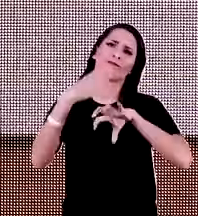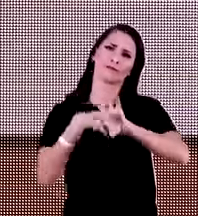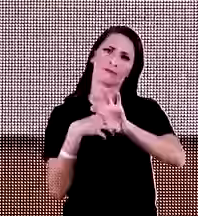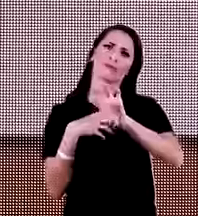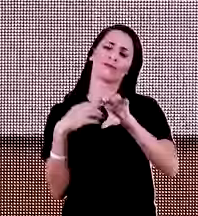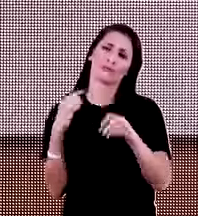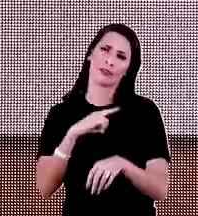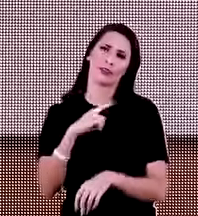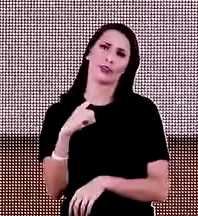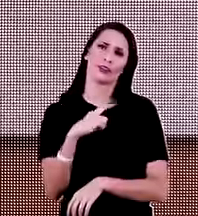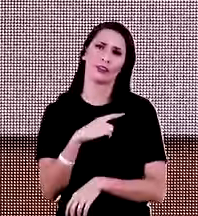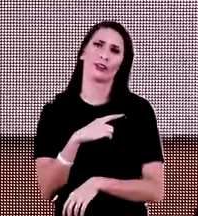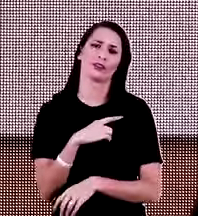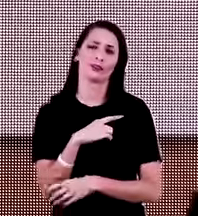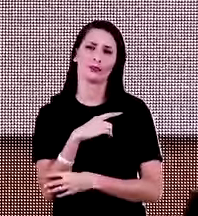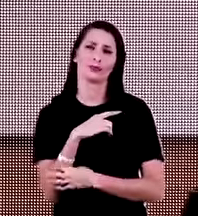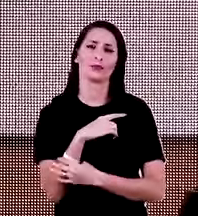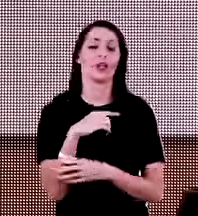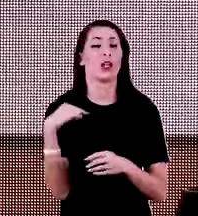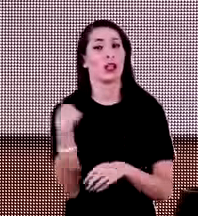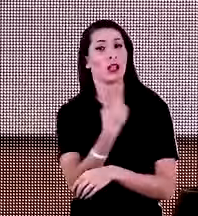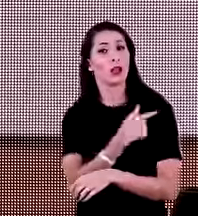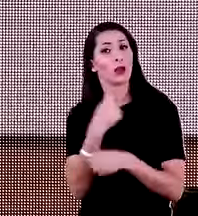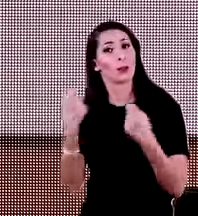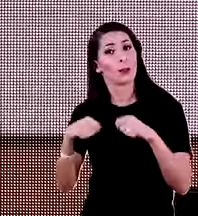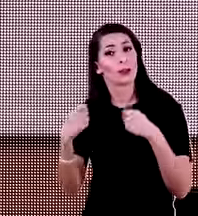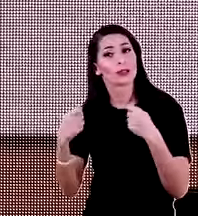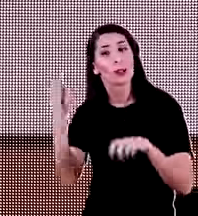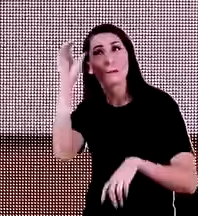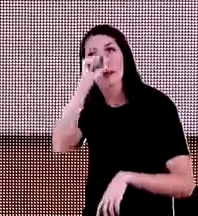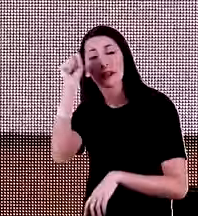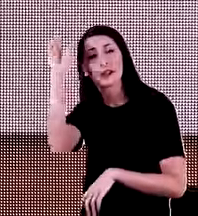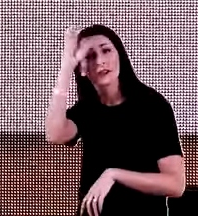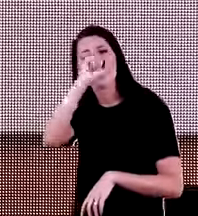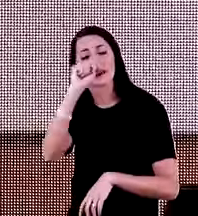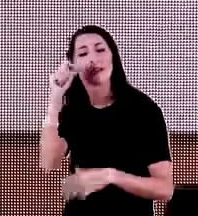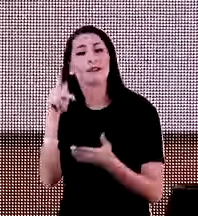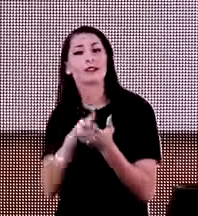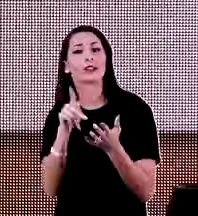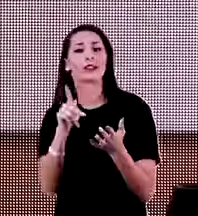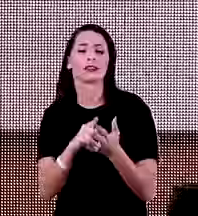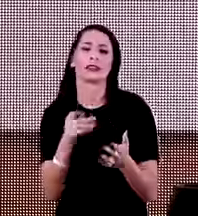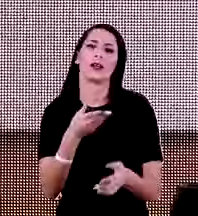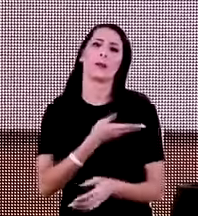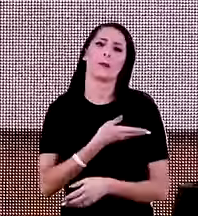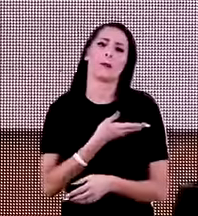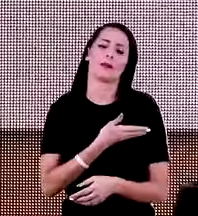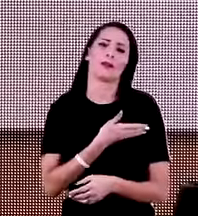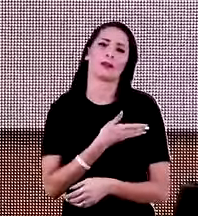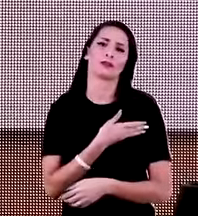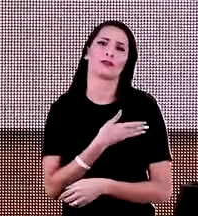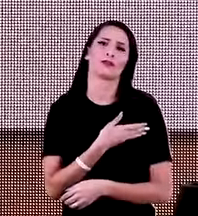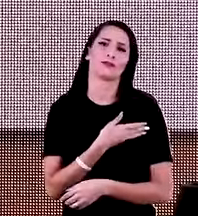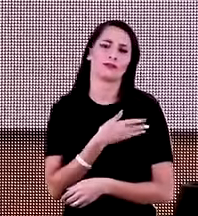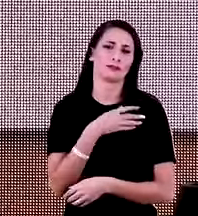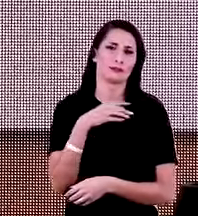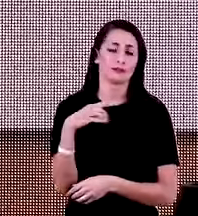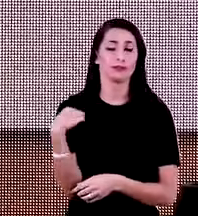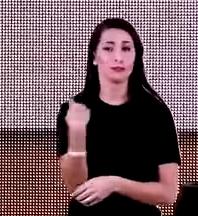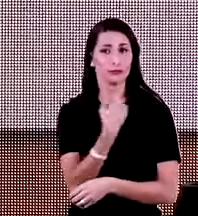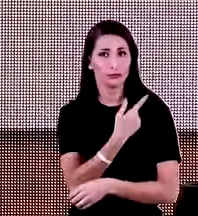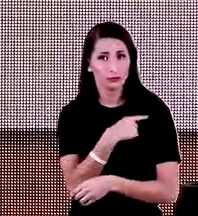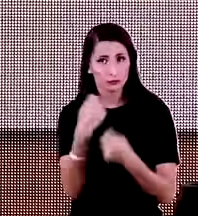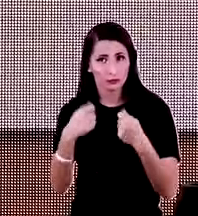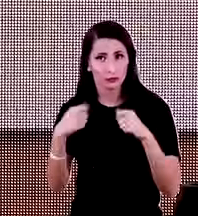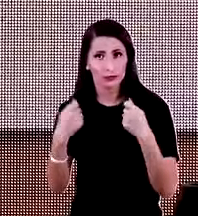solidariedade. Nós precisamos aprender a sermos esse verdadeiro amigo. Sabe, gente, a gente precisa quebrar essa